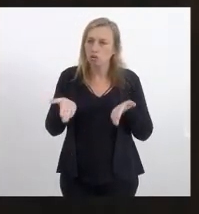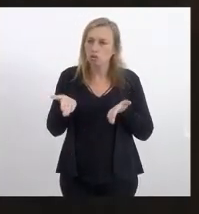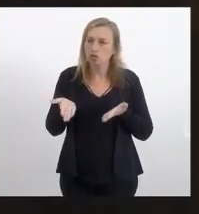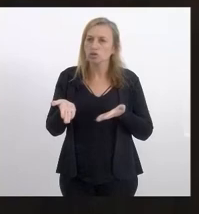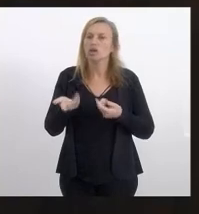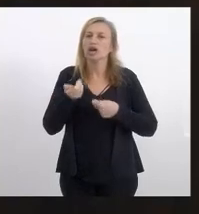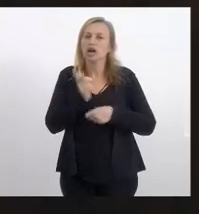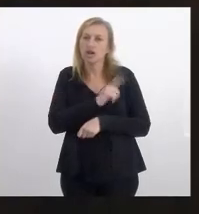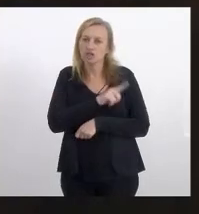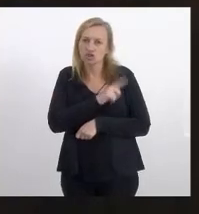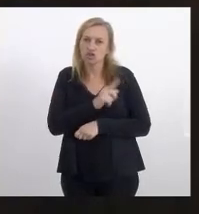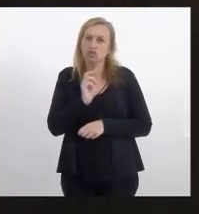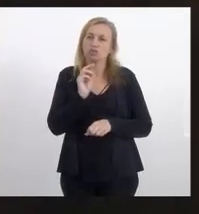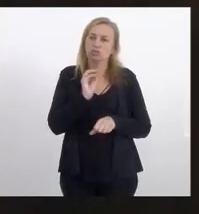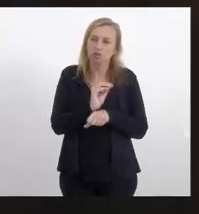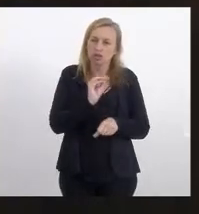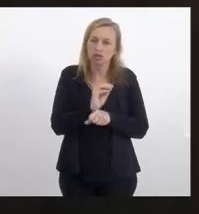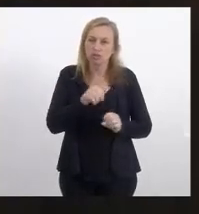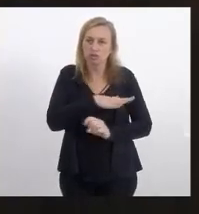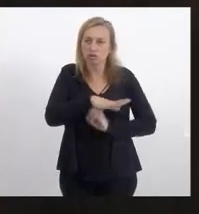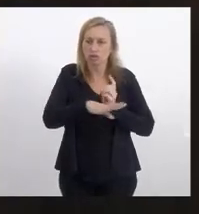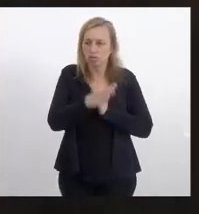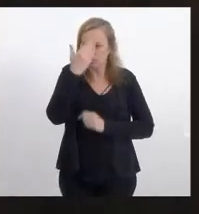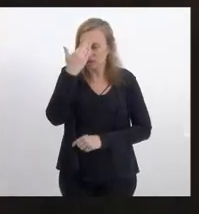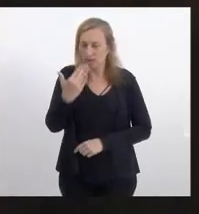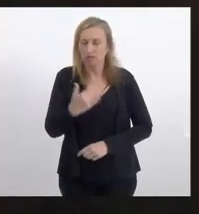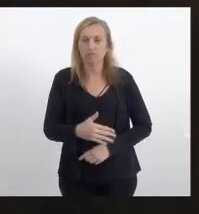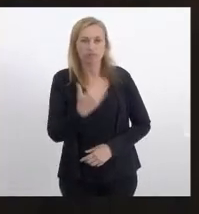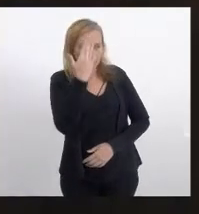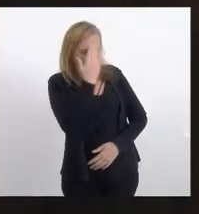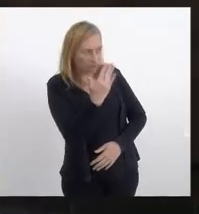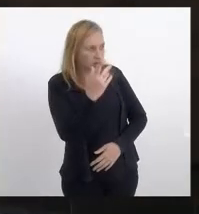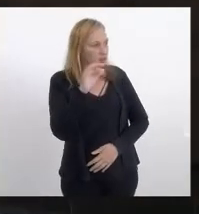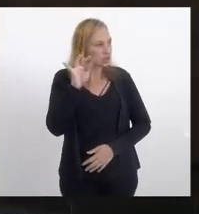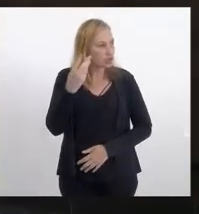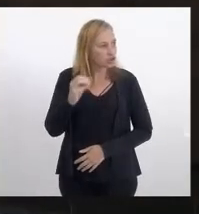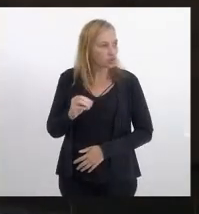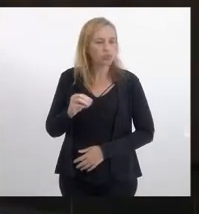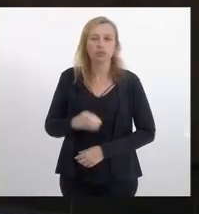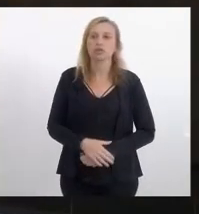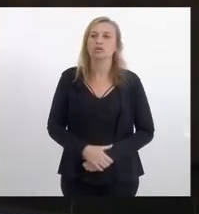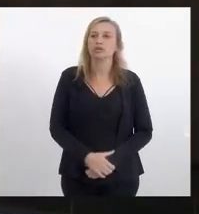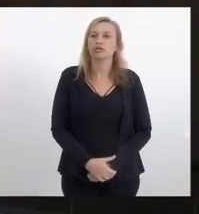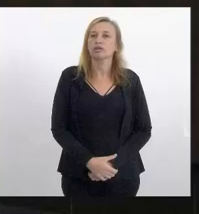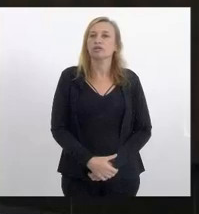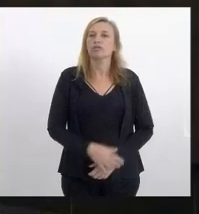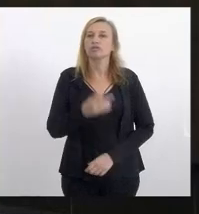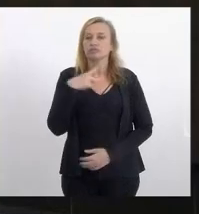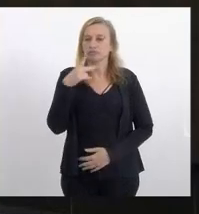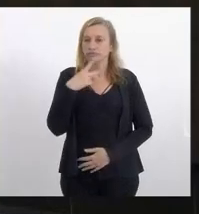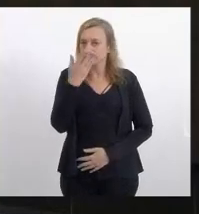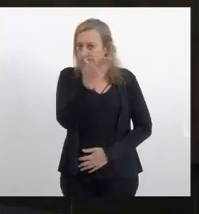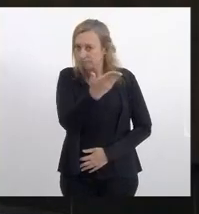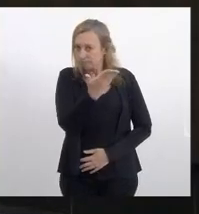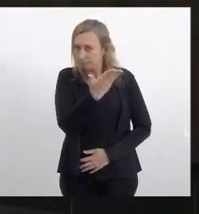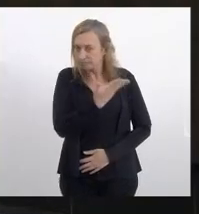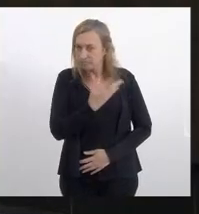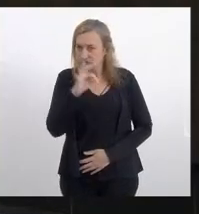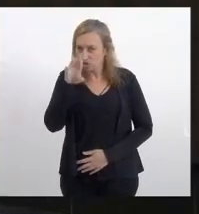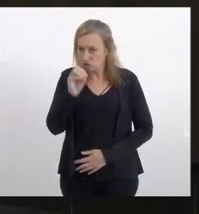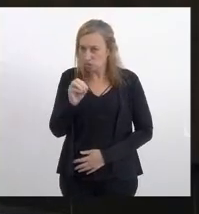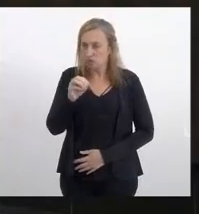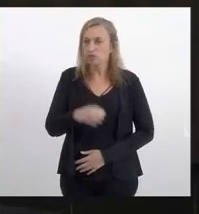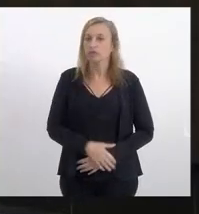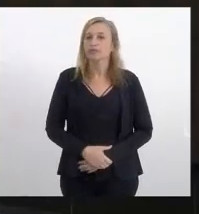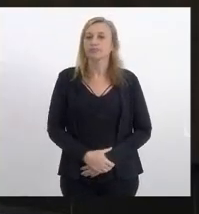a gestão da proteção social e obrigado Obrigado Gé e a palavra Sargento